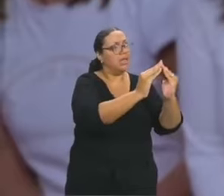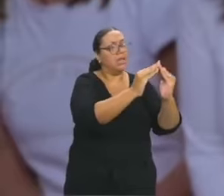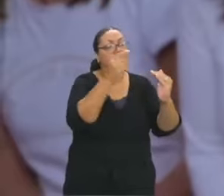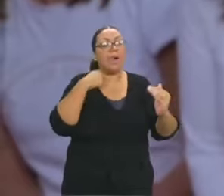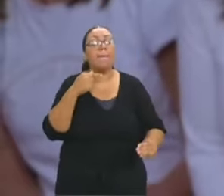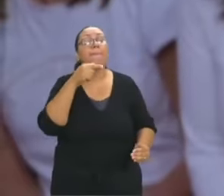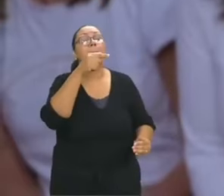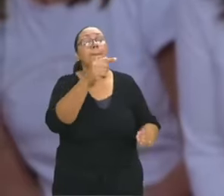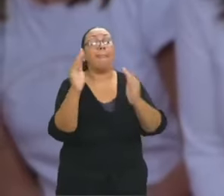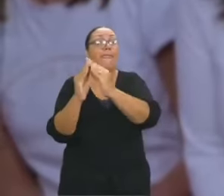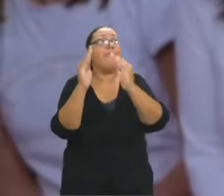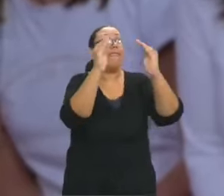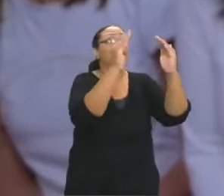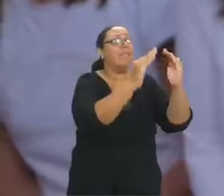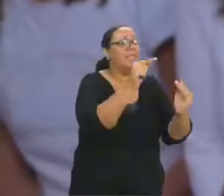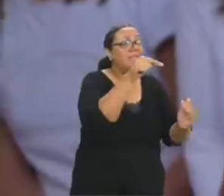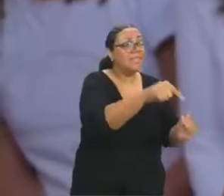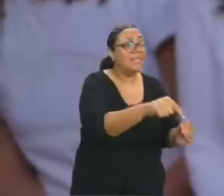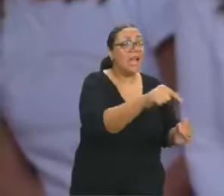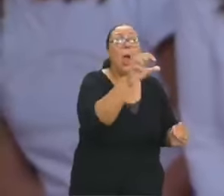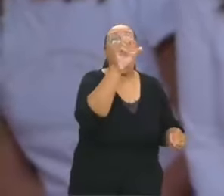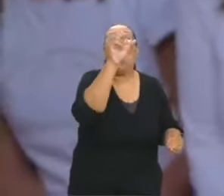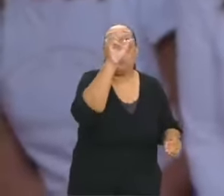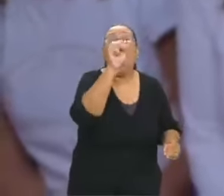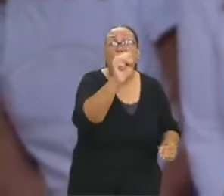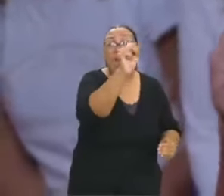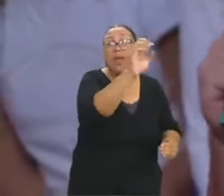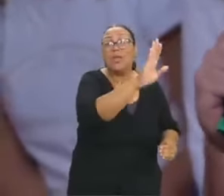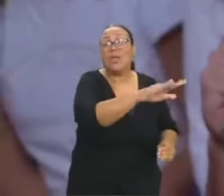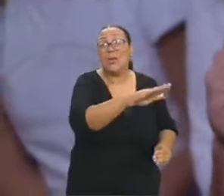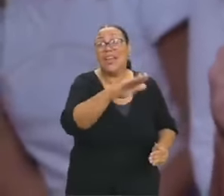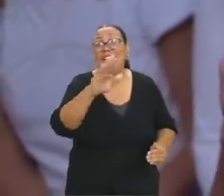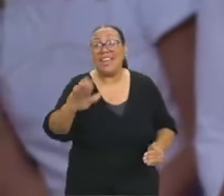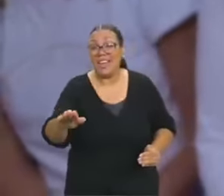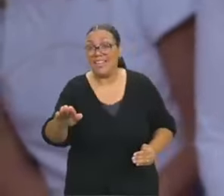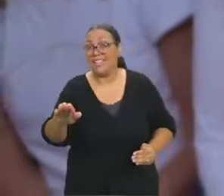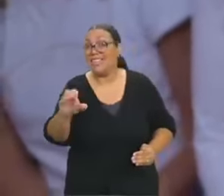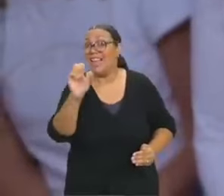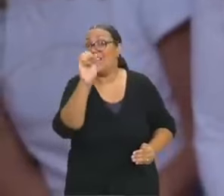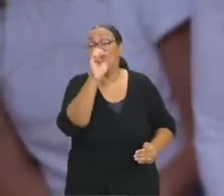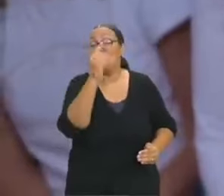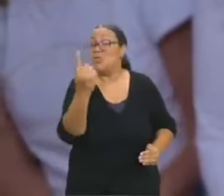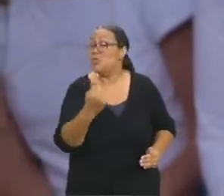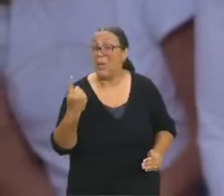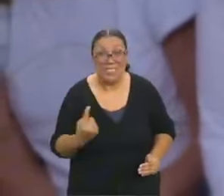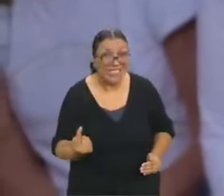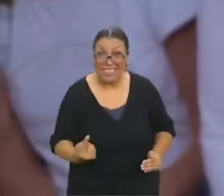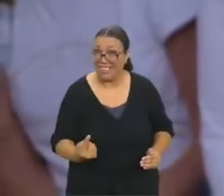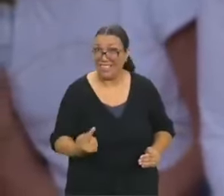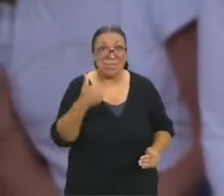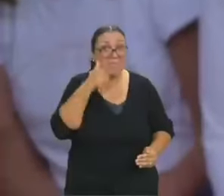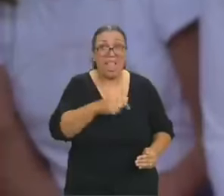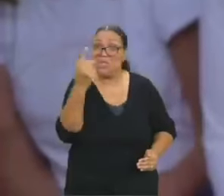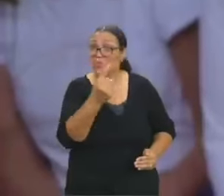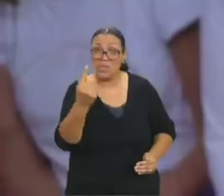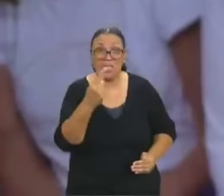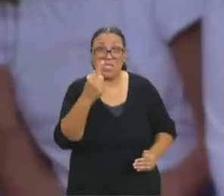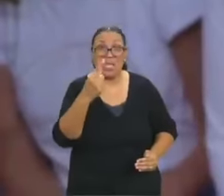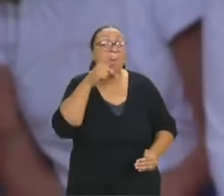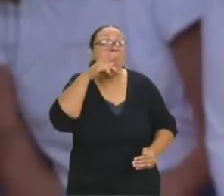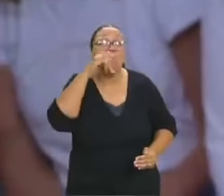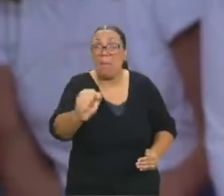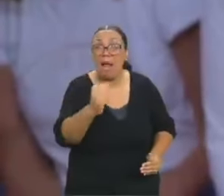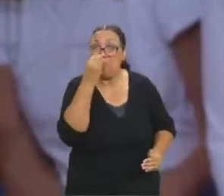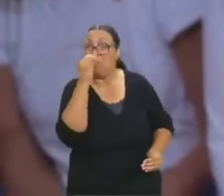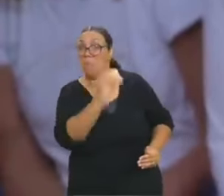eu entrei na casa da vizinha, ela tinha umas 8 crianças que o pai tinha abandonado, essas 8 crianças. E então eu